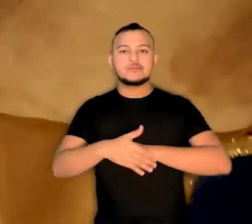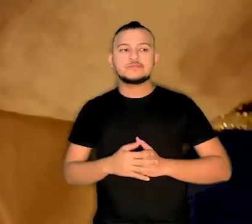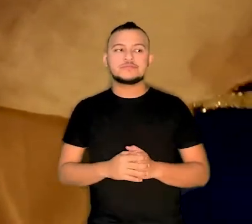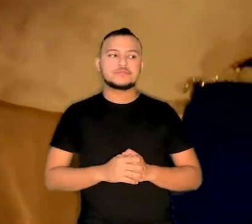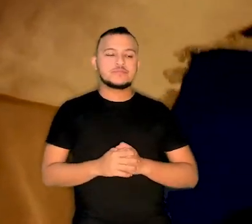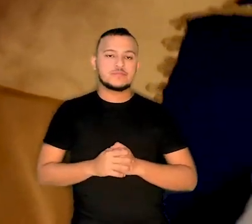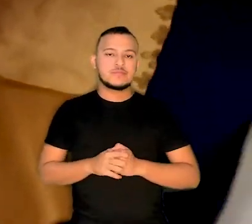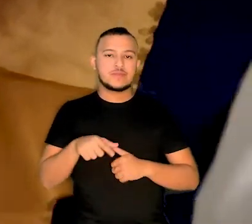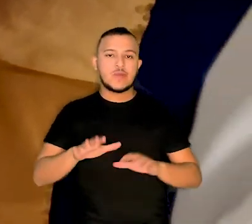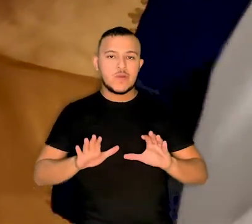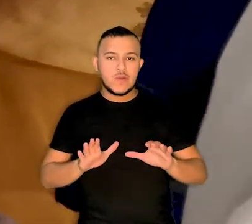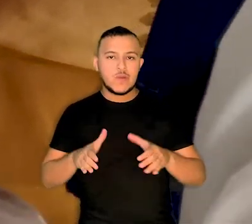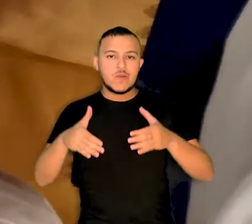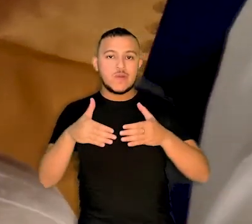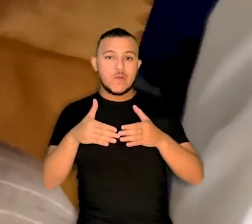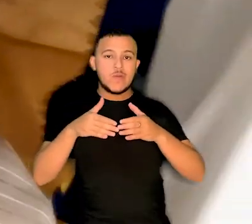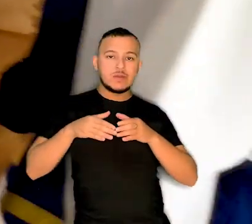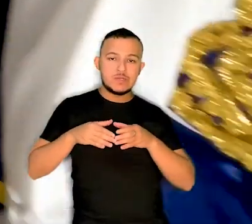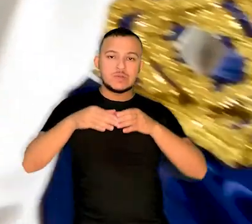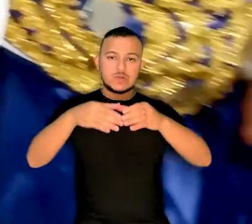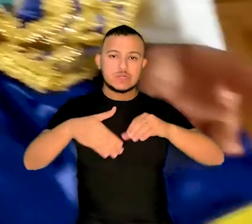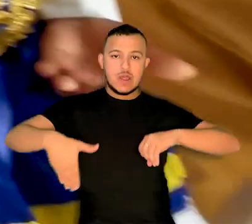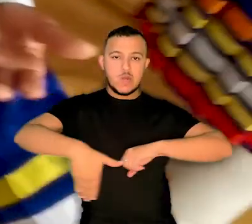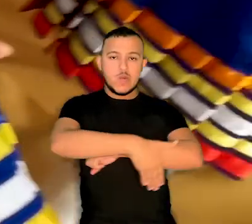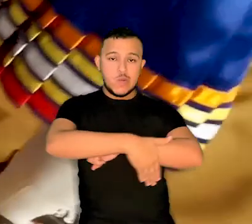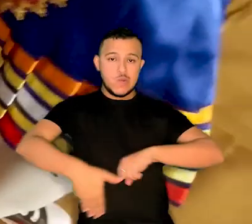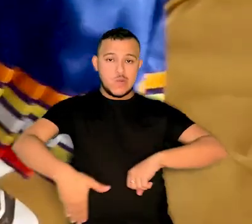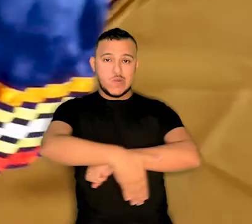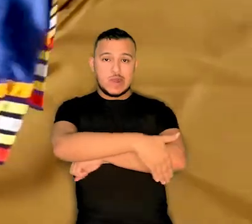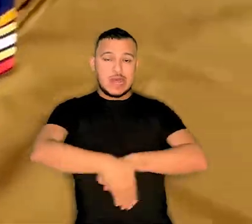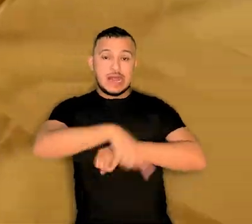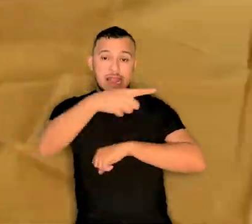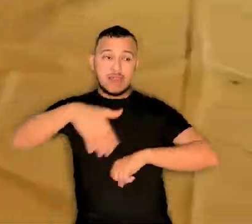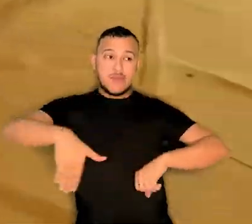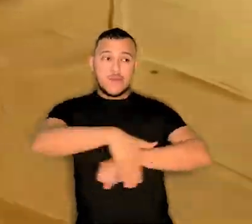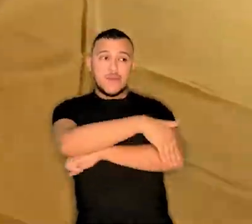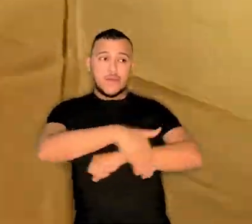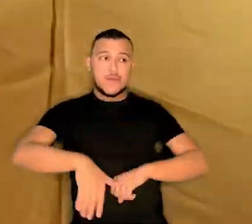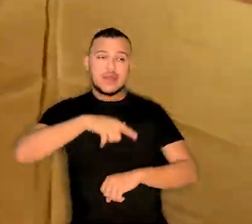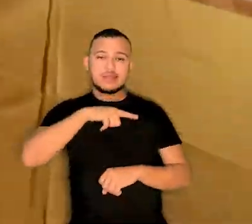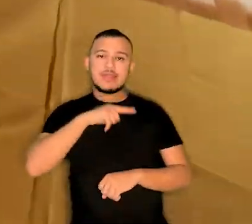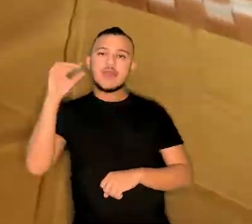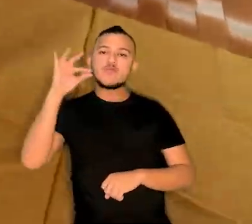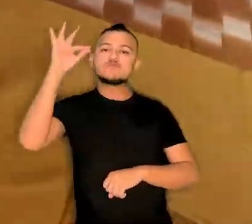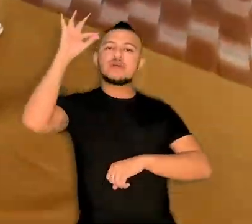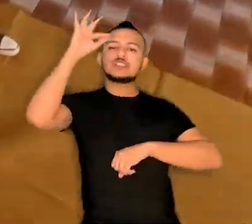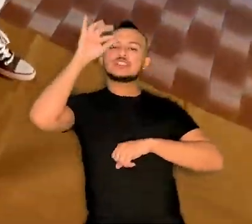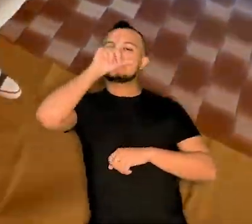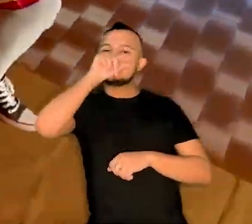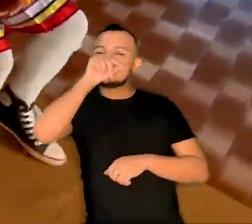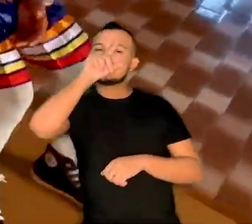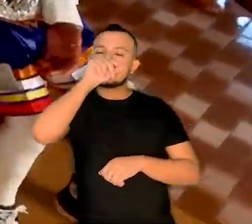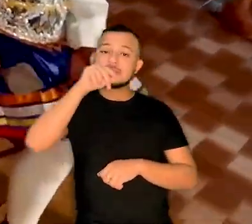Nosso rezado quando sai à rua, guiar a lua só parece um beija-flor.